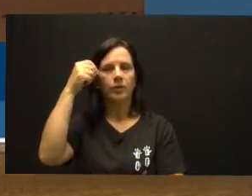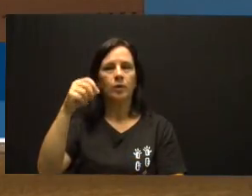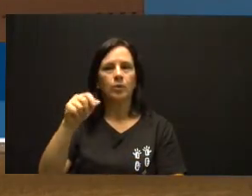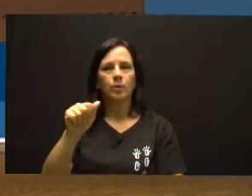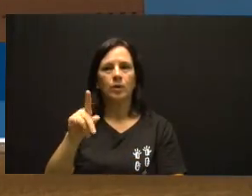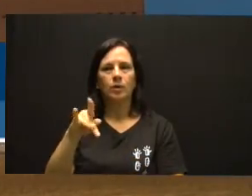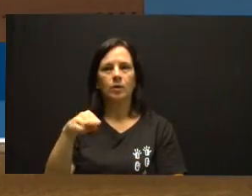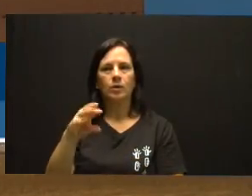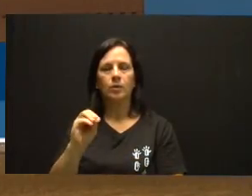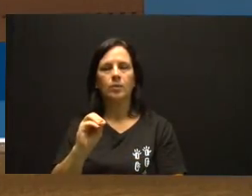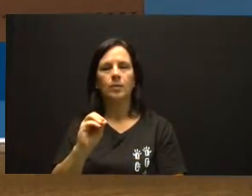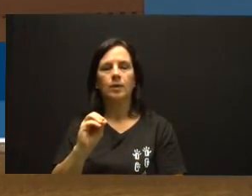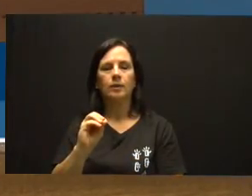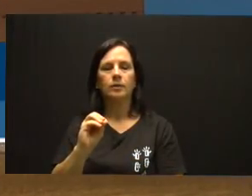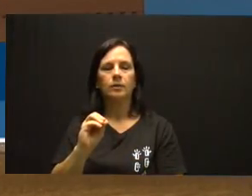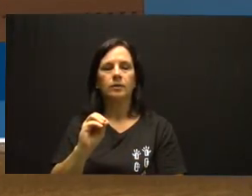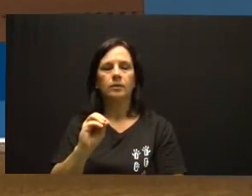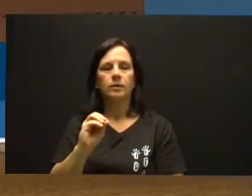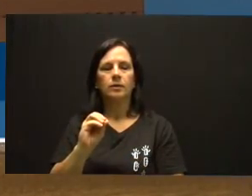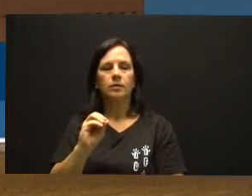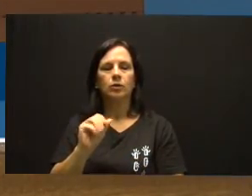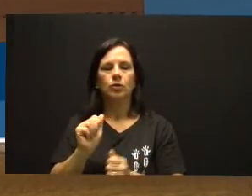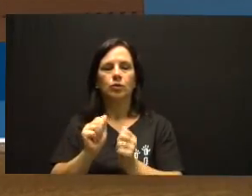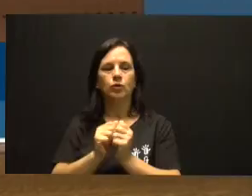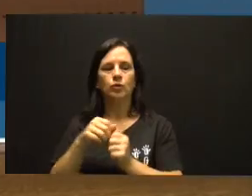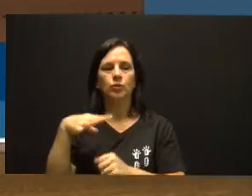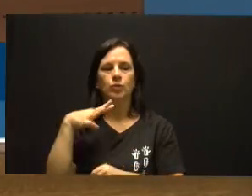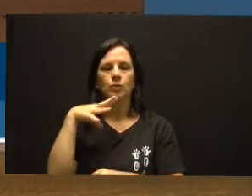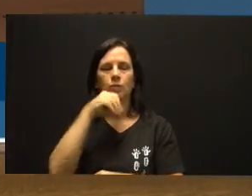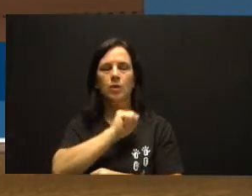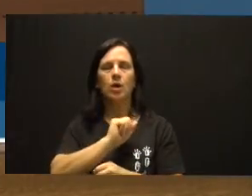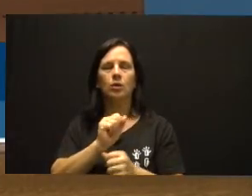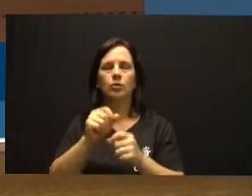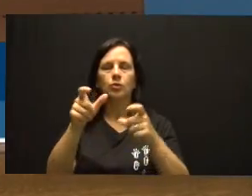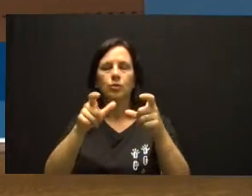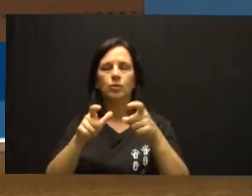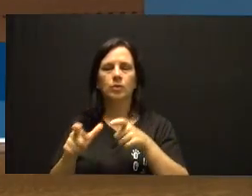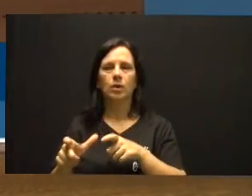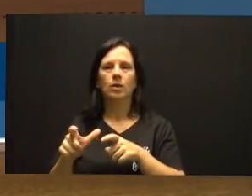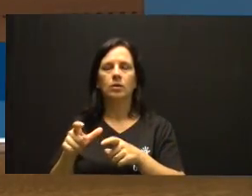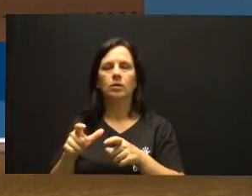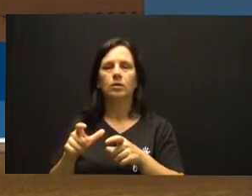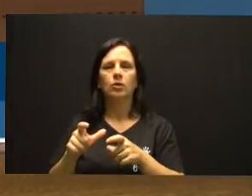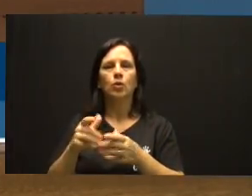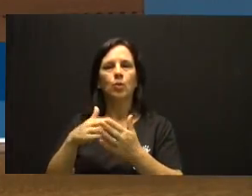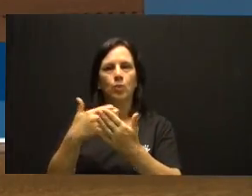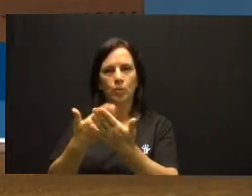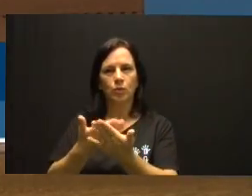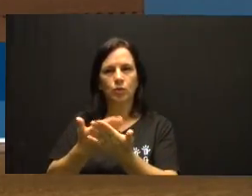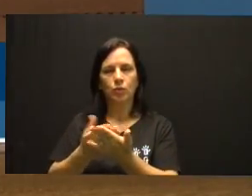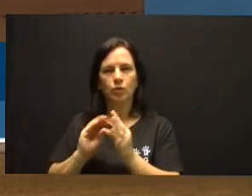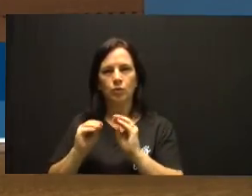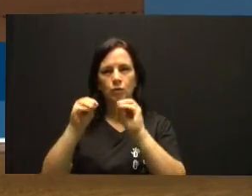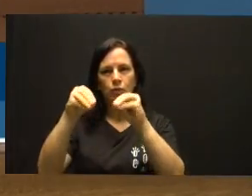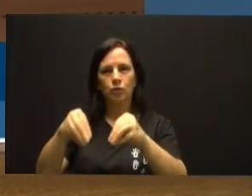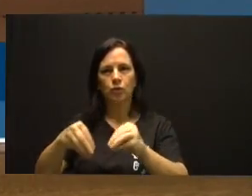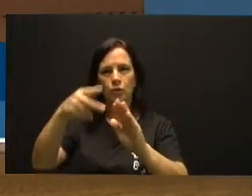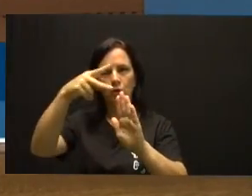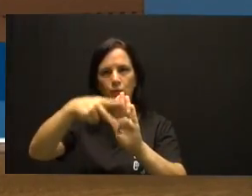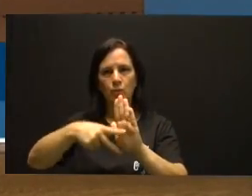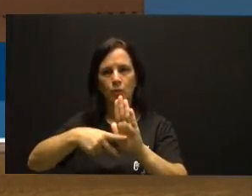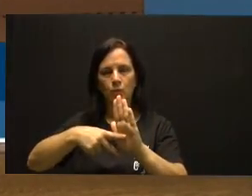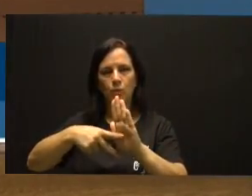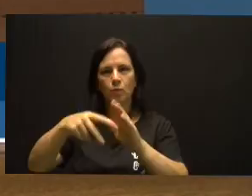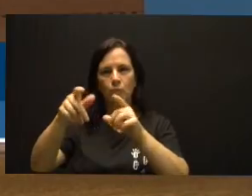Silva Oliveira, prefeito municipal, para viabilizar junto ao setor competente estudos a fim de se implantar o projeto para